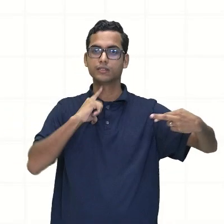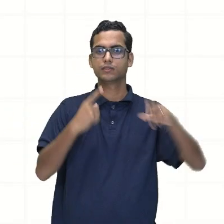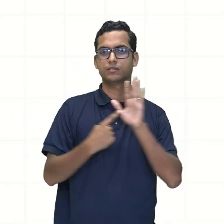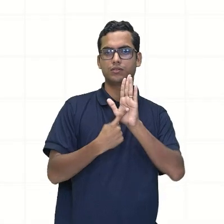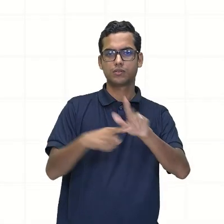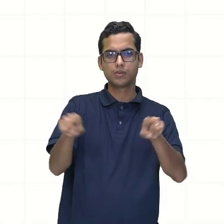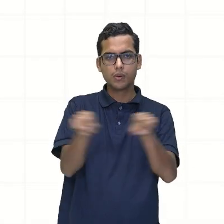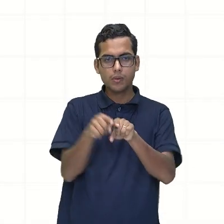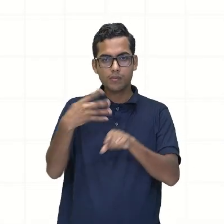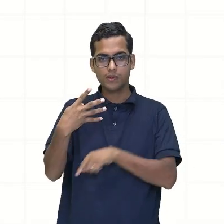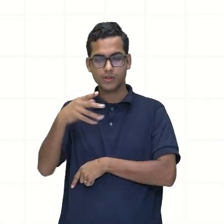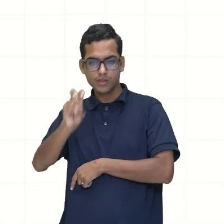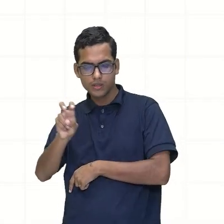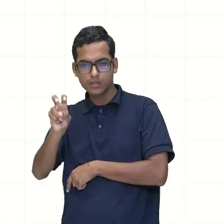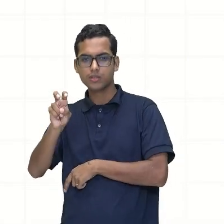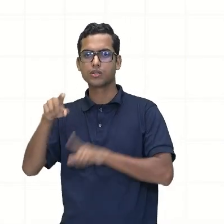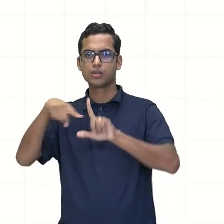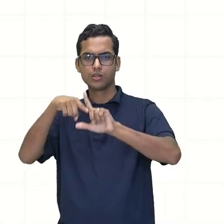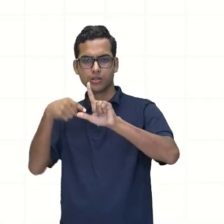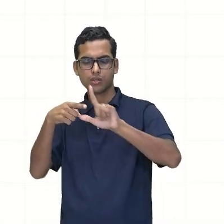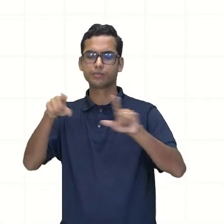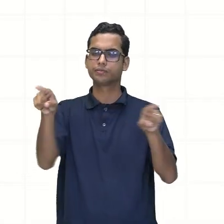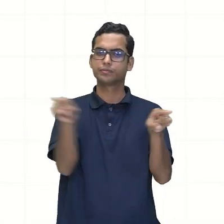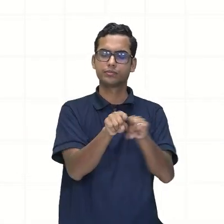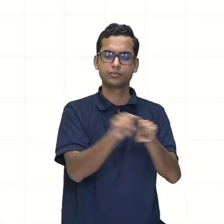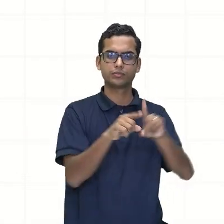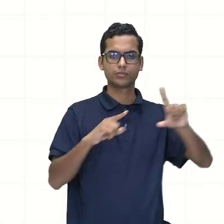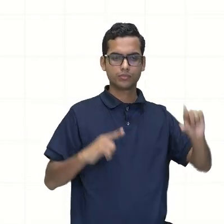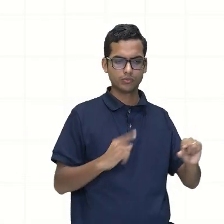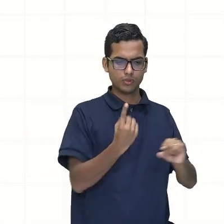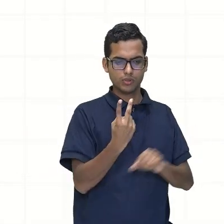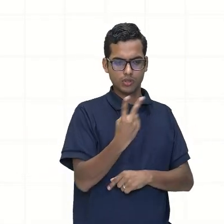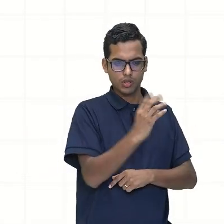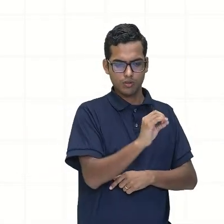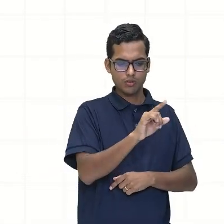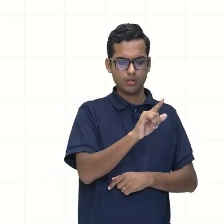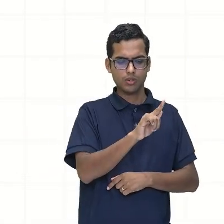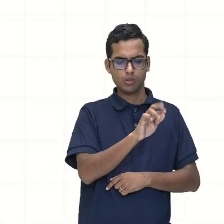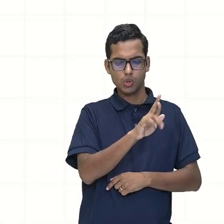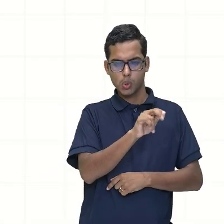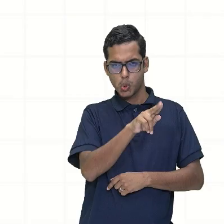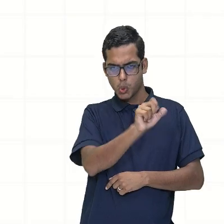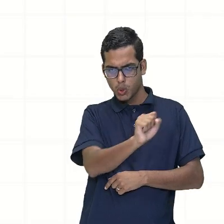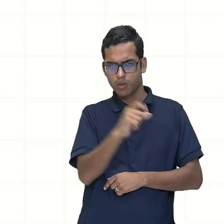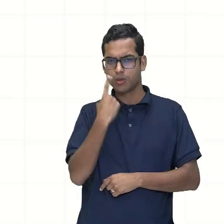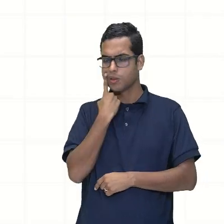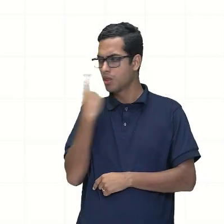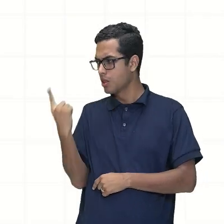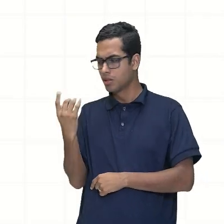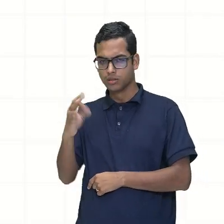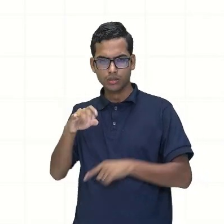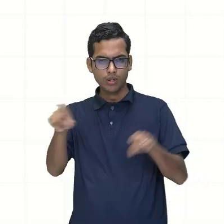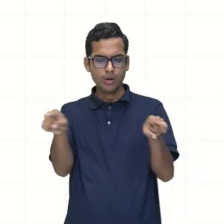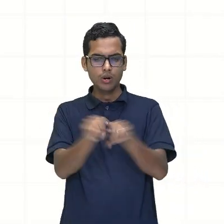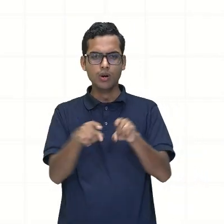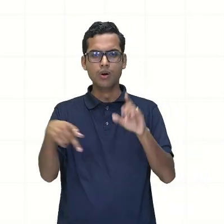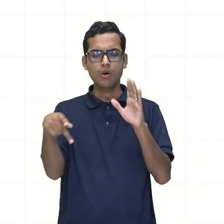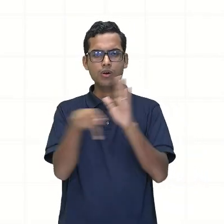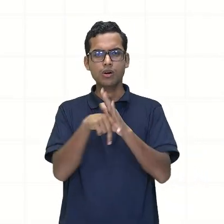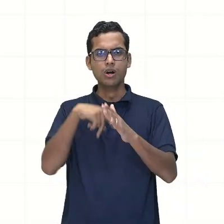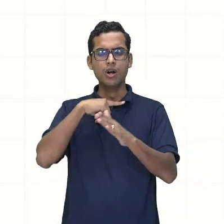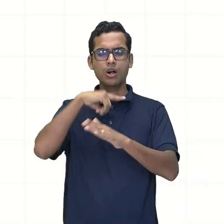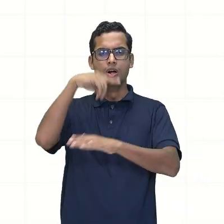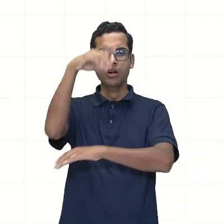que 120 graus. Então, aqui está o modelo de guindaste segurando a carga e aqui